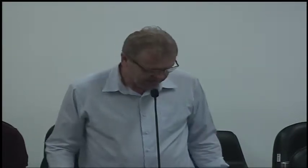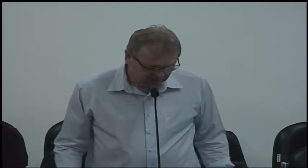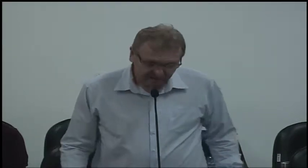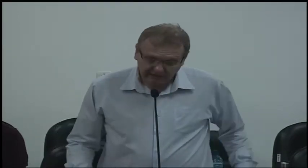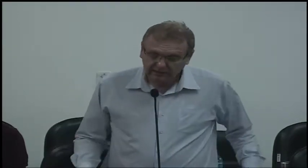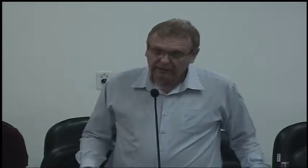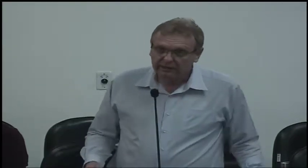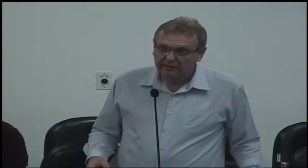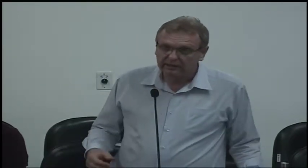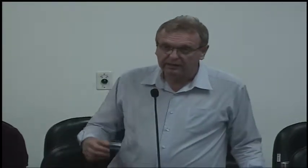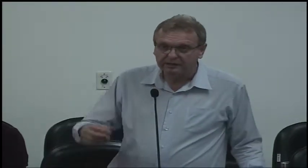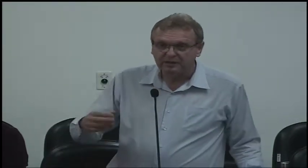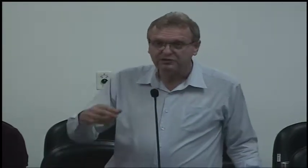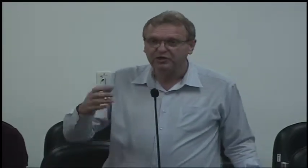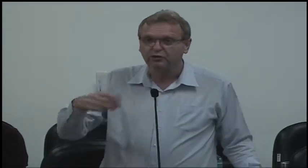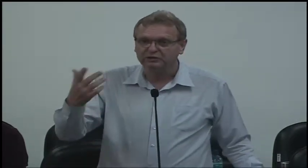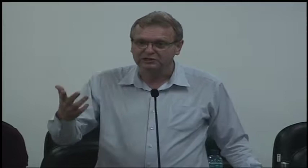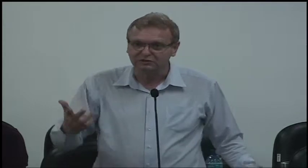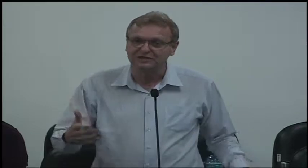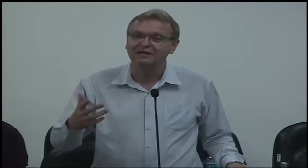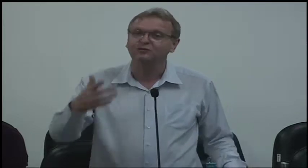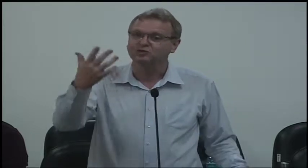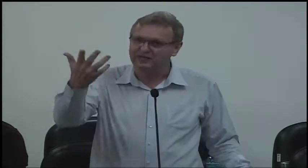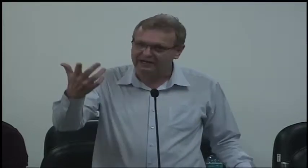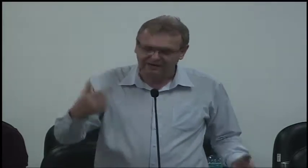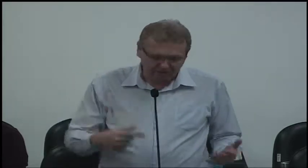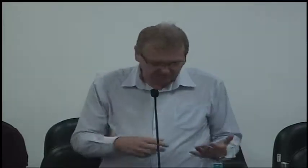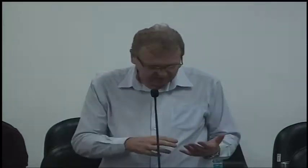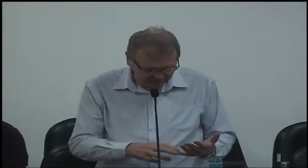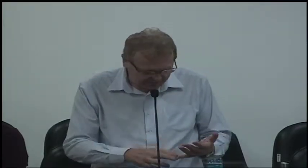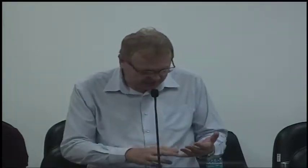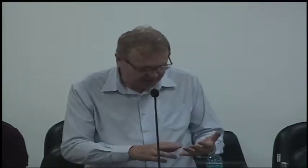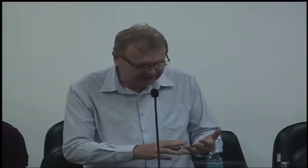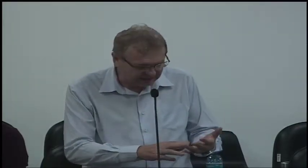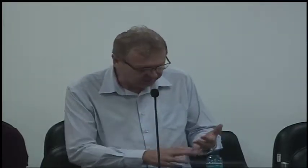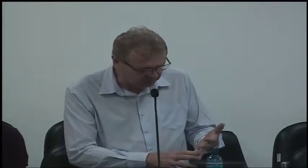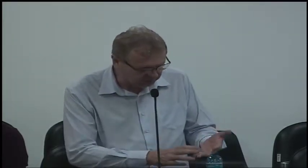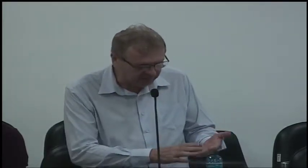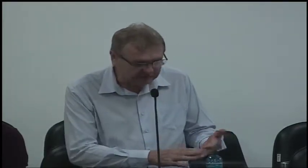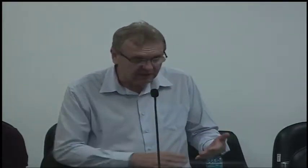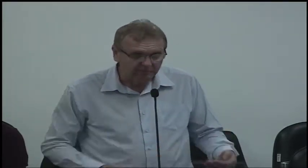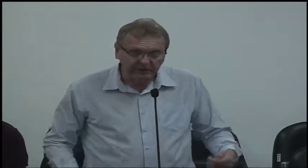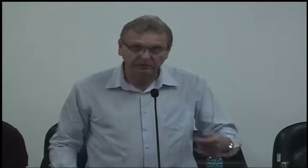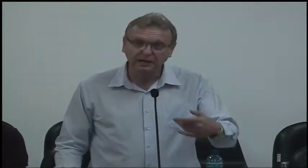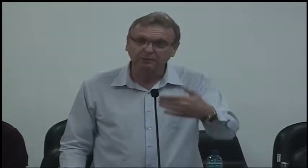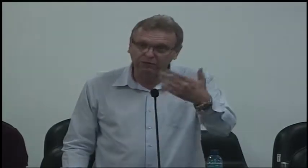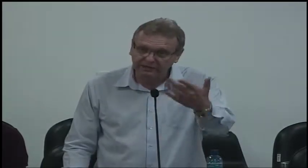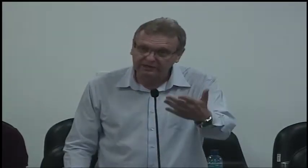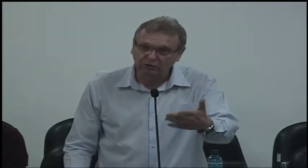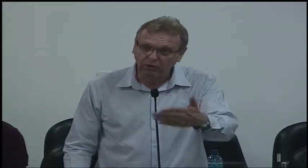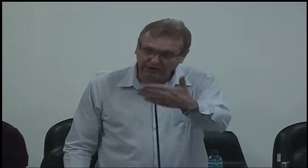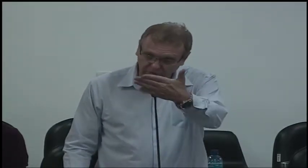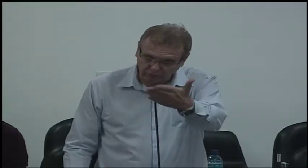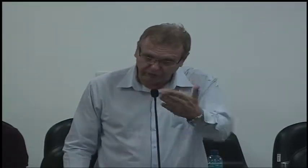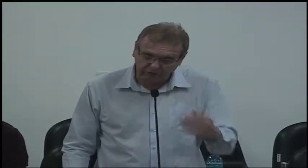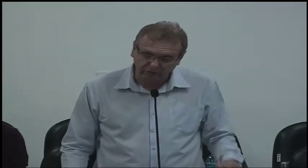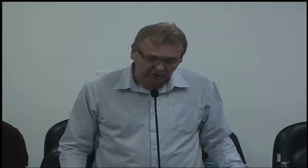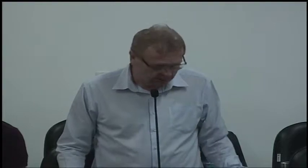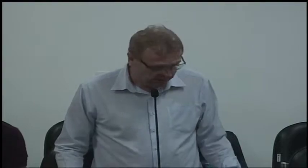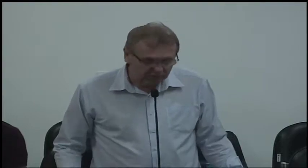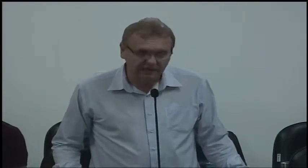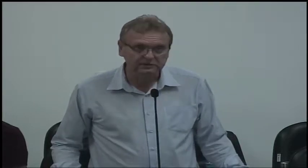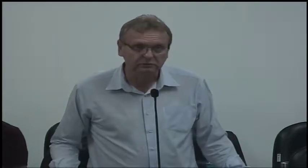né? E mexer com outras coisas, a não ser matemática, português, porque não se aproveita e coloca no